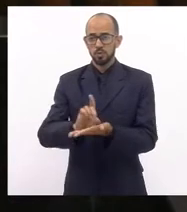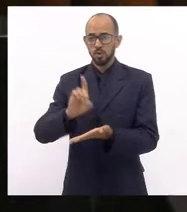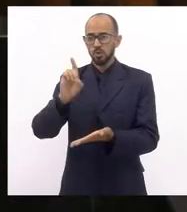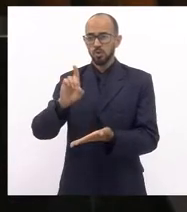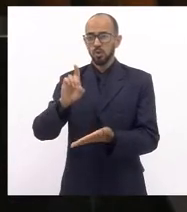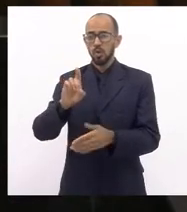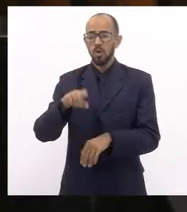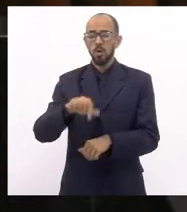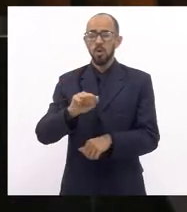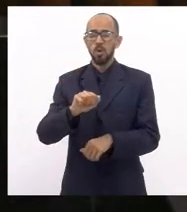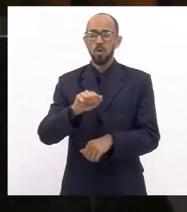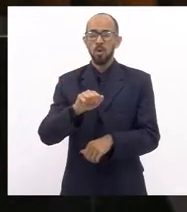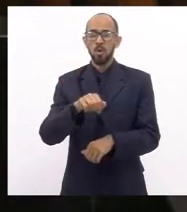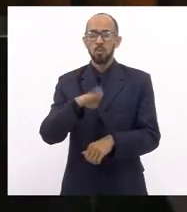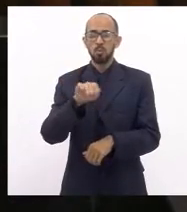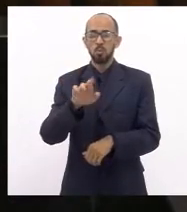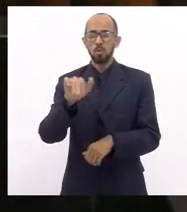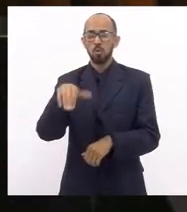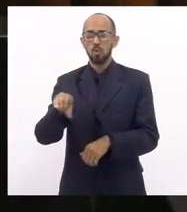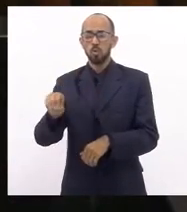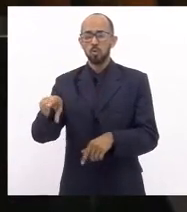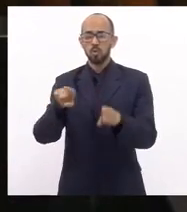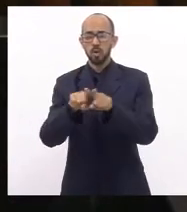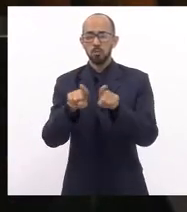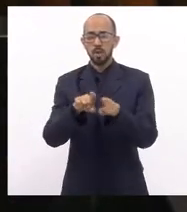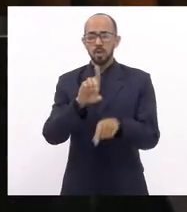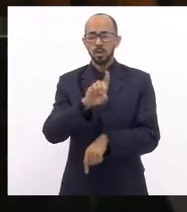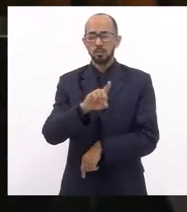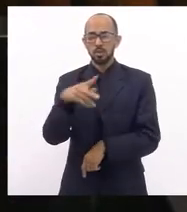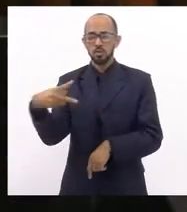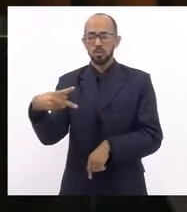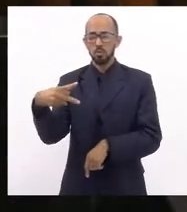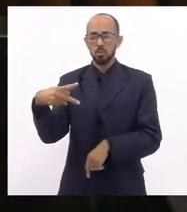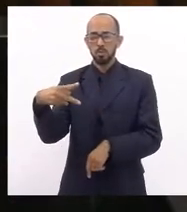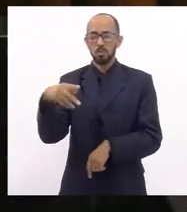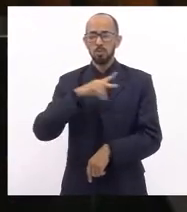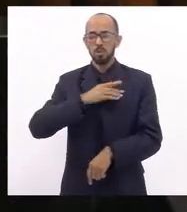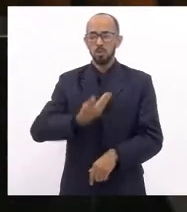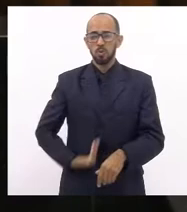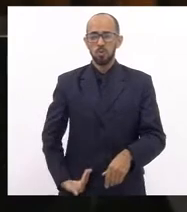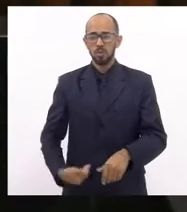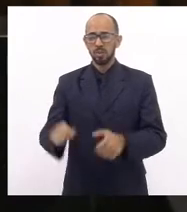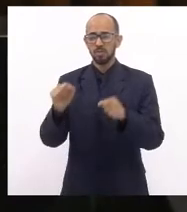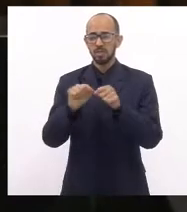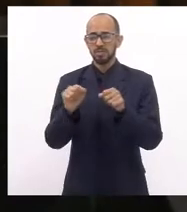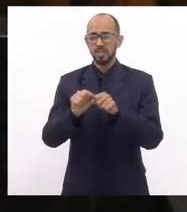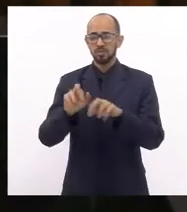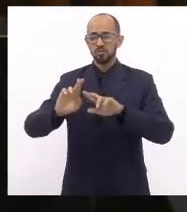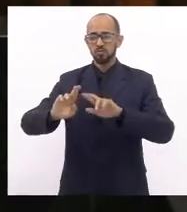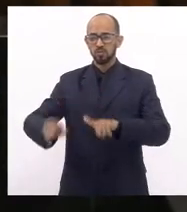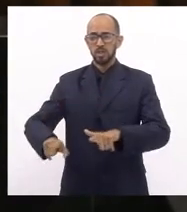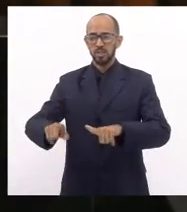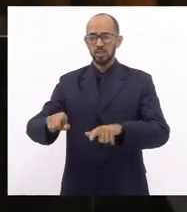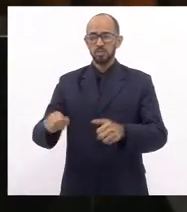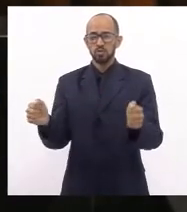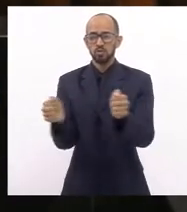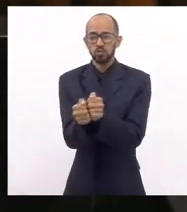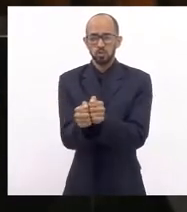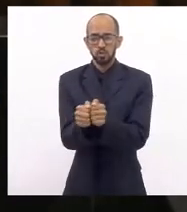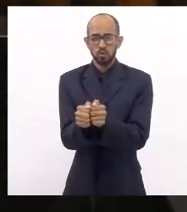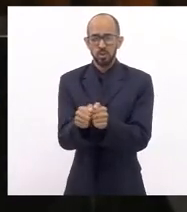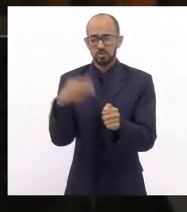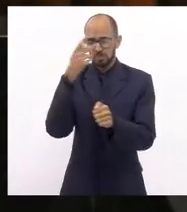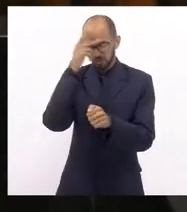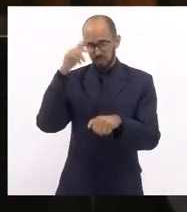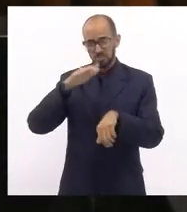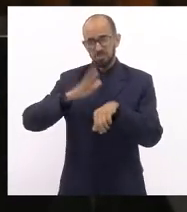Bruno, defensor público, um homem negro que tem sabido fazer a diferença entre os que mais precisam